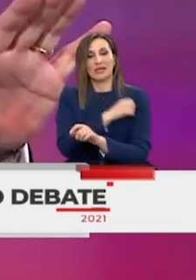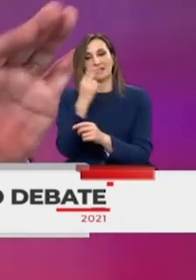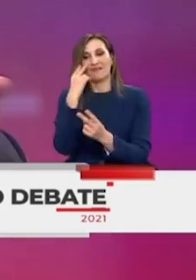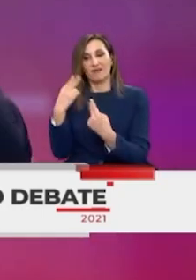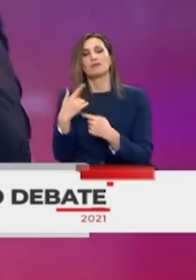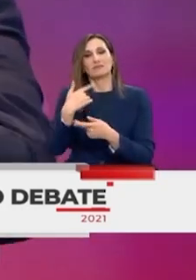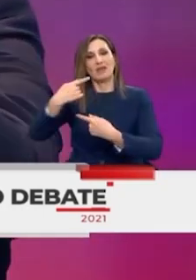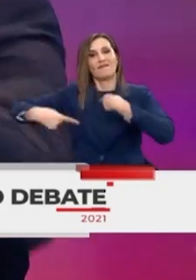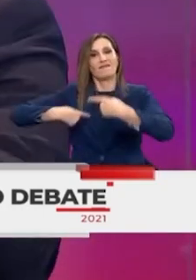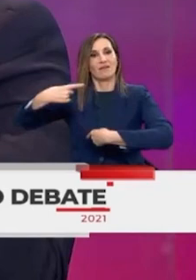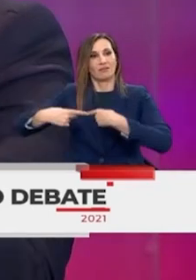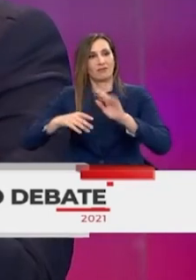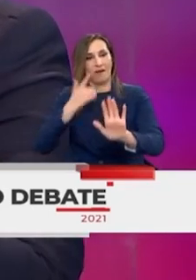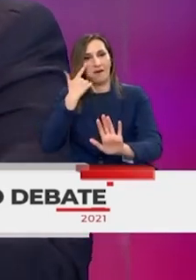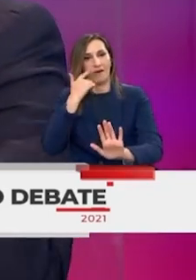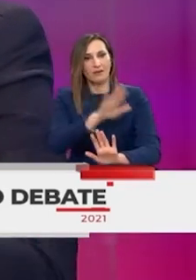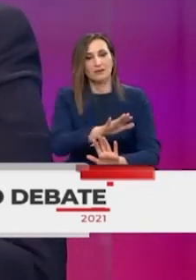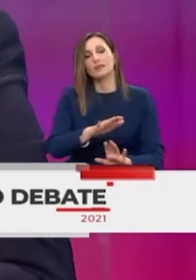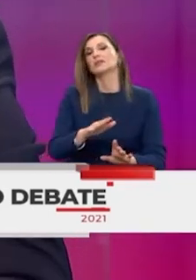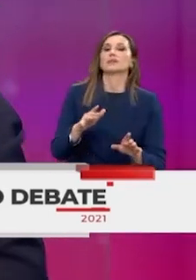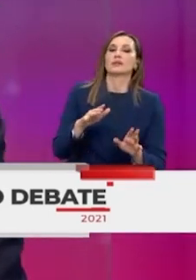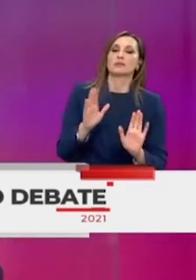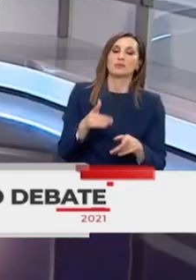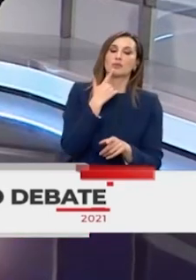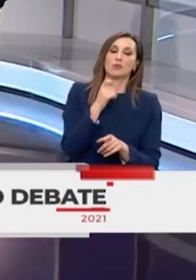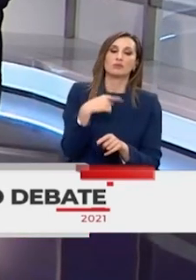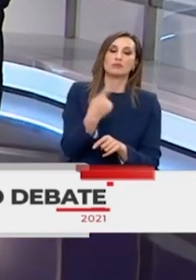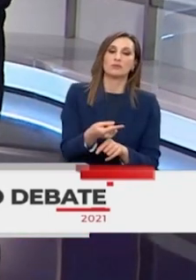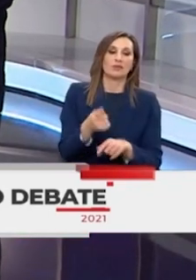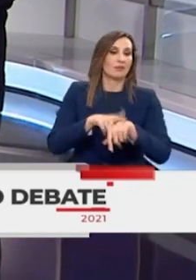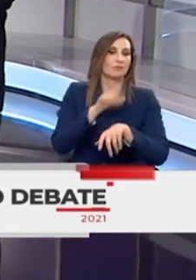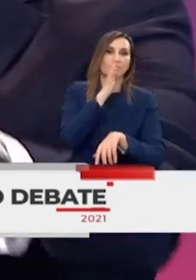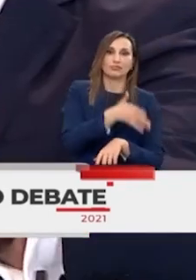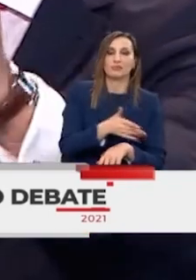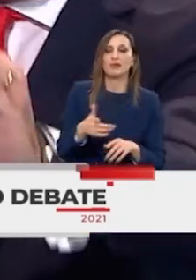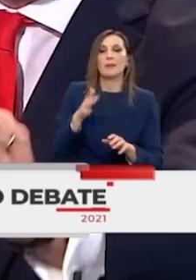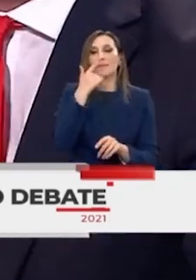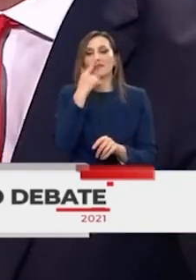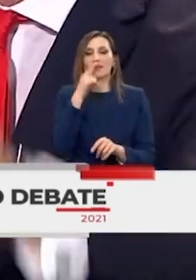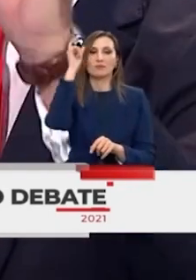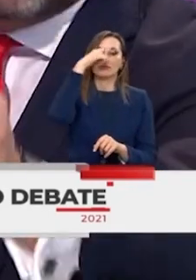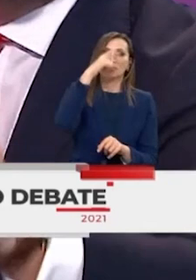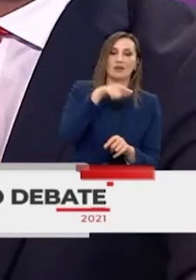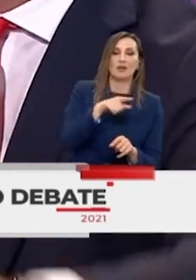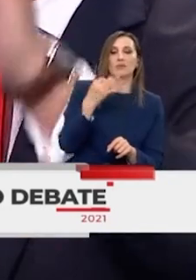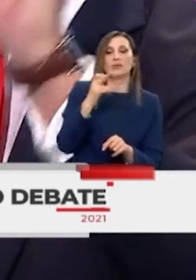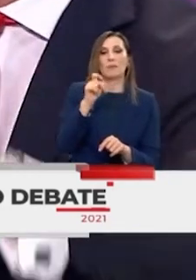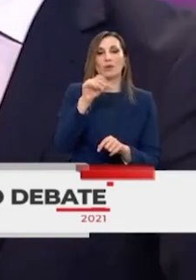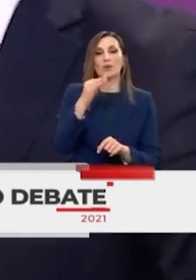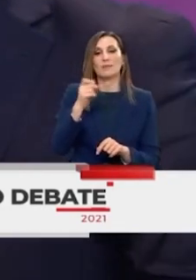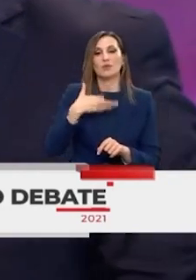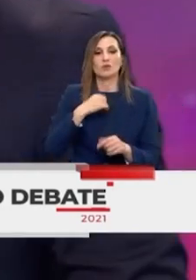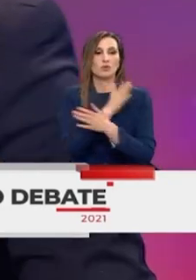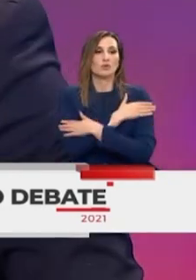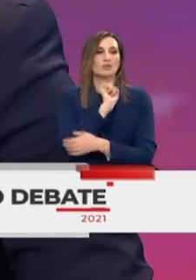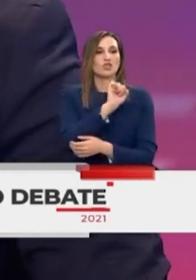nós temos que avançar para a pergunta. Temos que avançar para a pergunta final. Não temos mais tempo. Se prefere o antissistema do José Sócrates, do Paulo Pedroso e dos seus